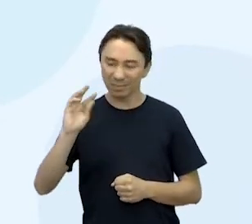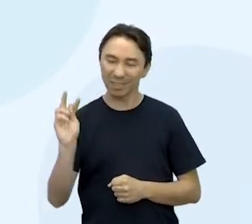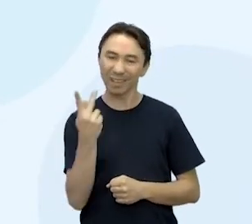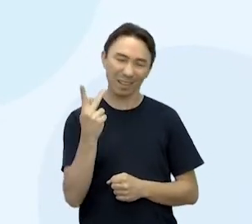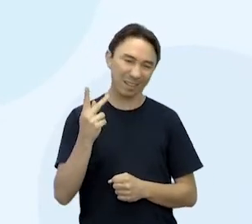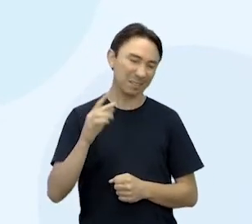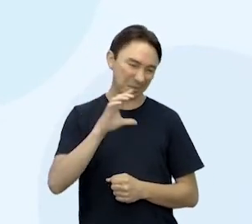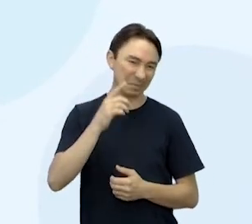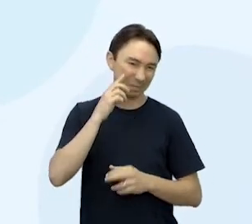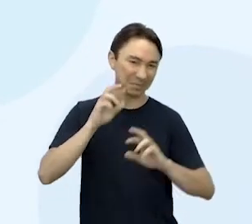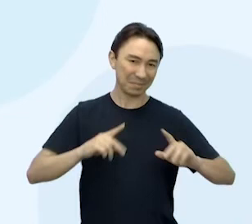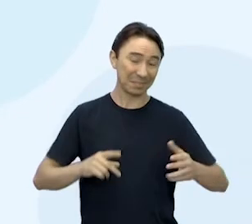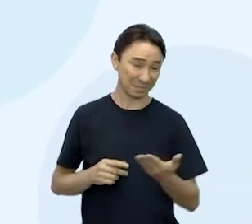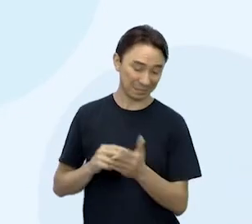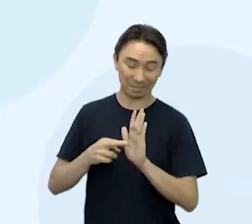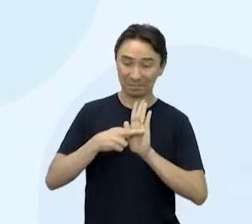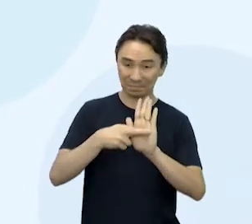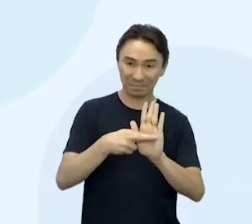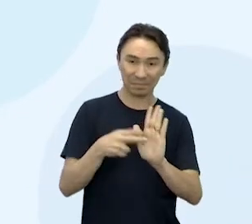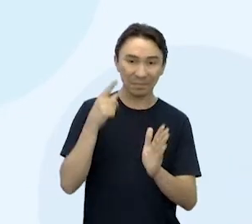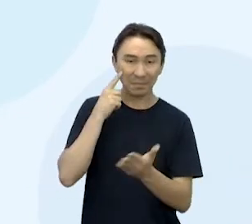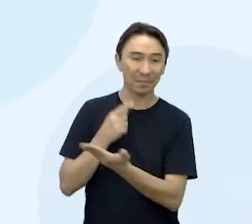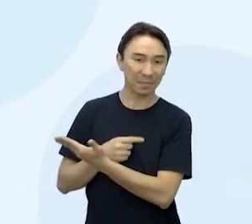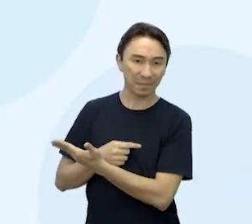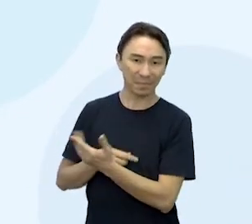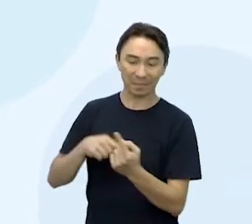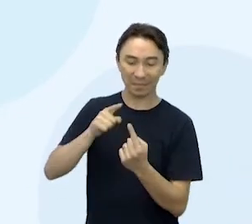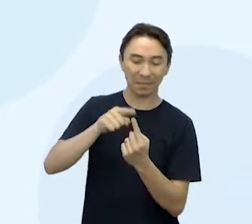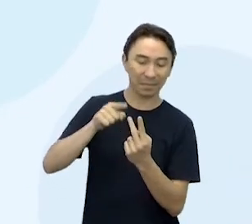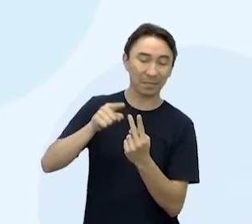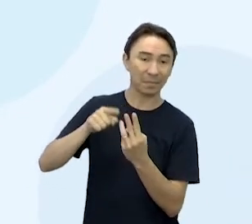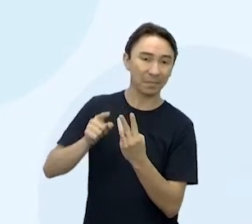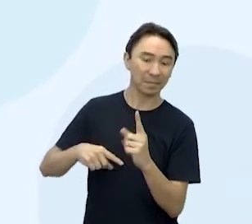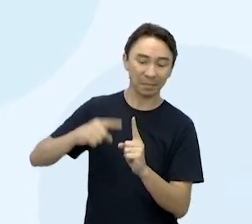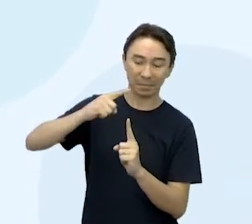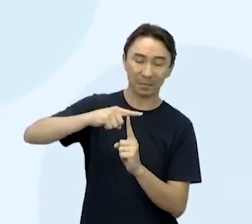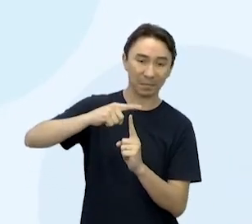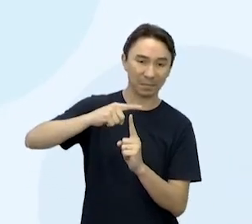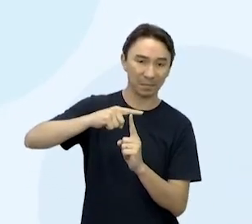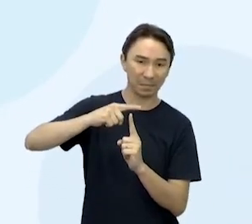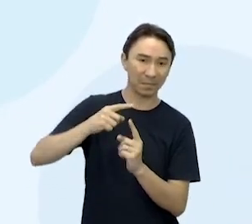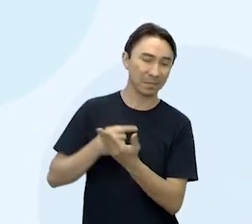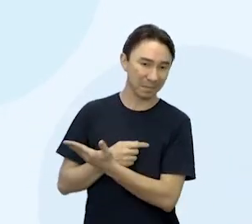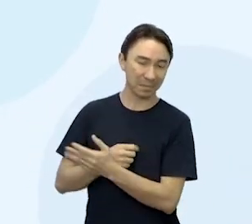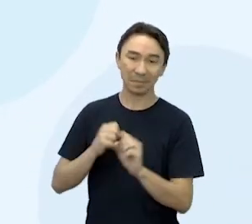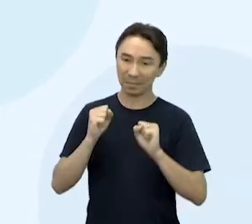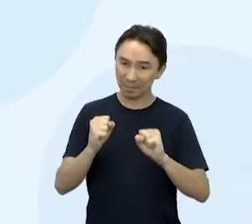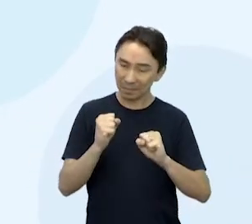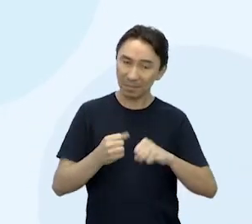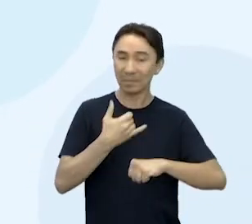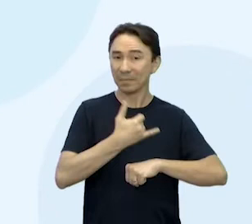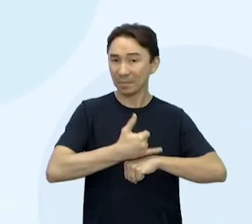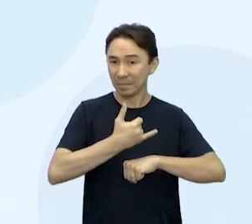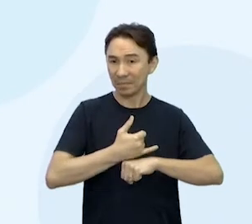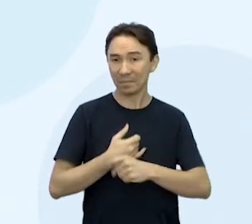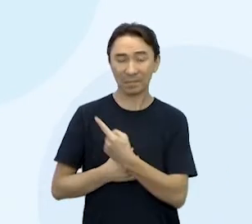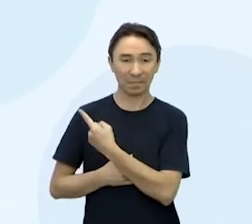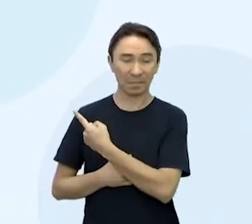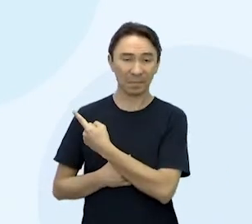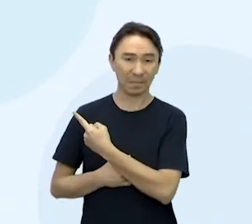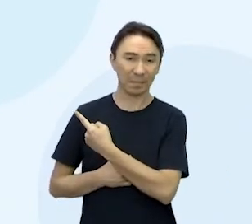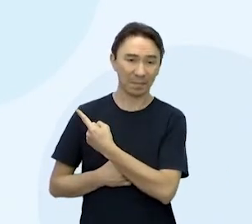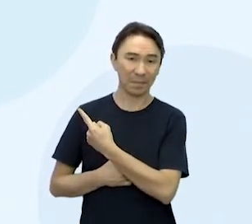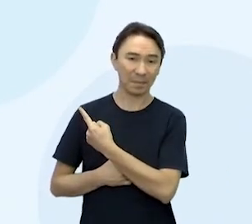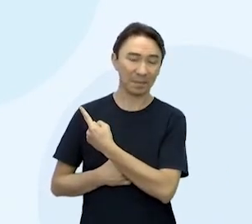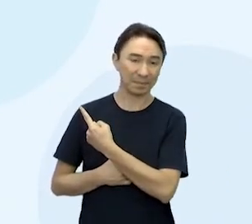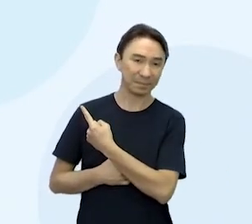aqui eu tenho a representação dos 3 tipos aí de estrutura que os metais podem apresentar, tá bom?